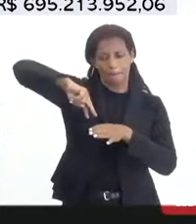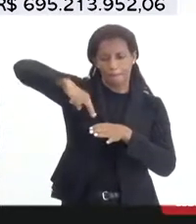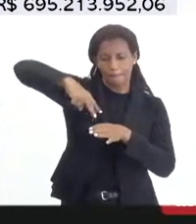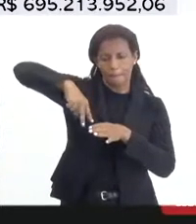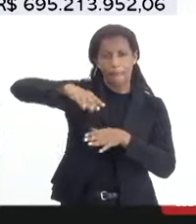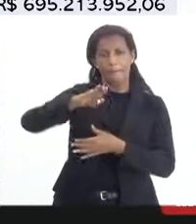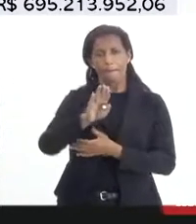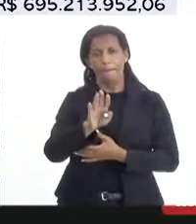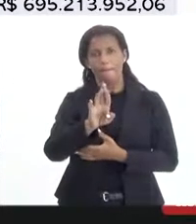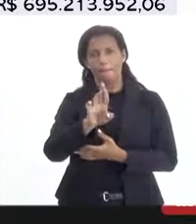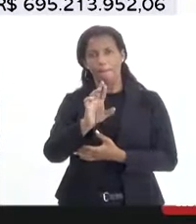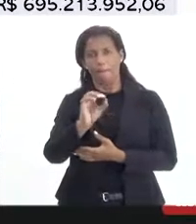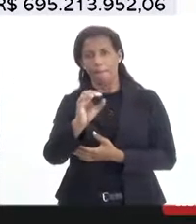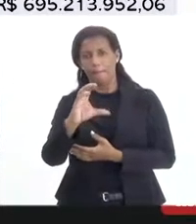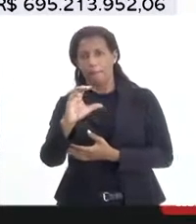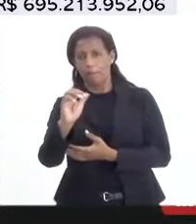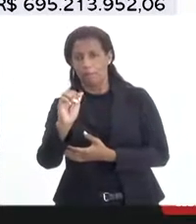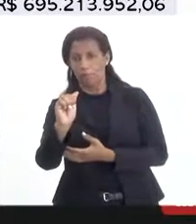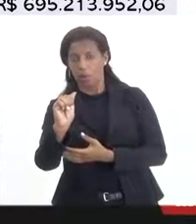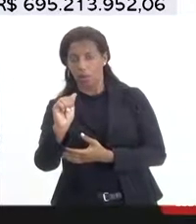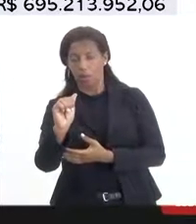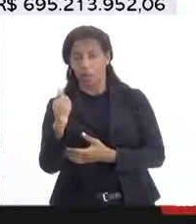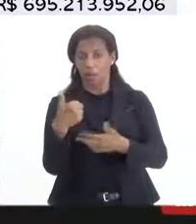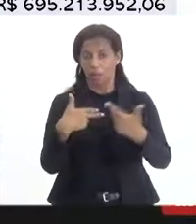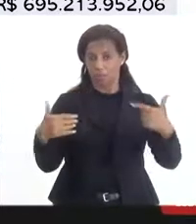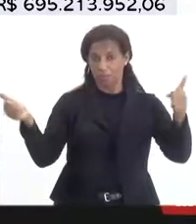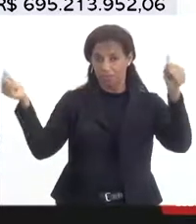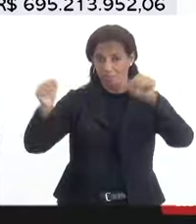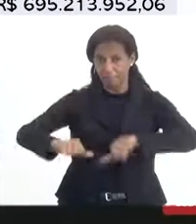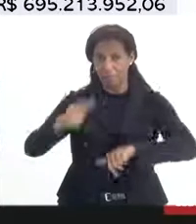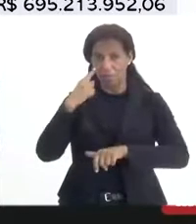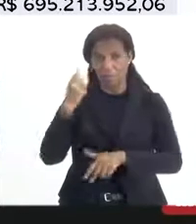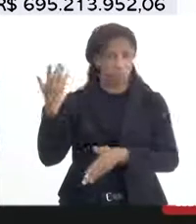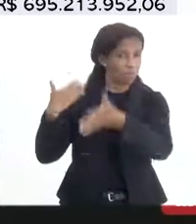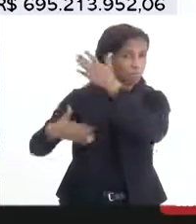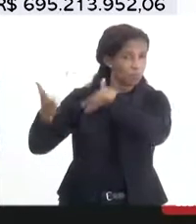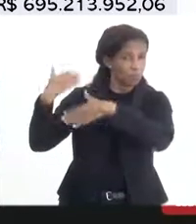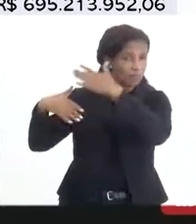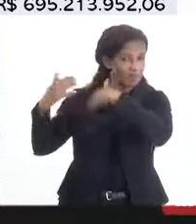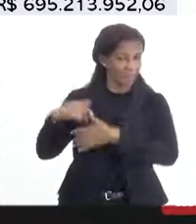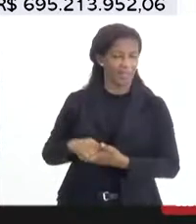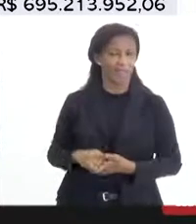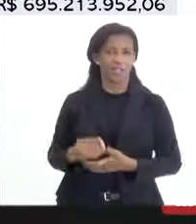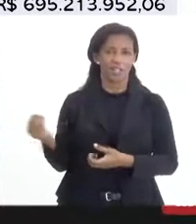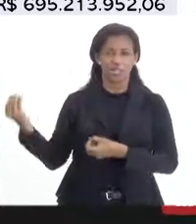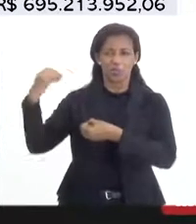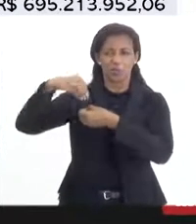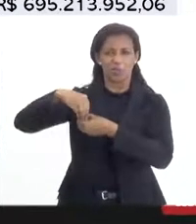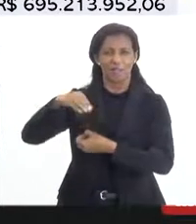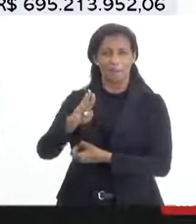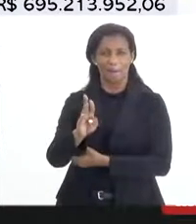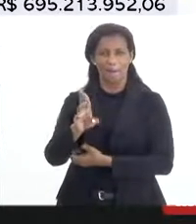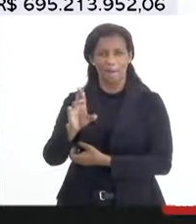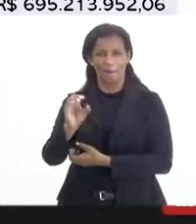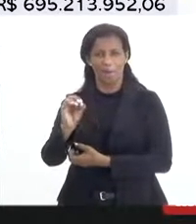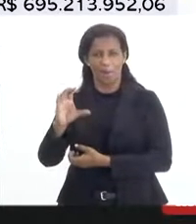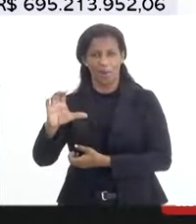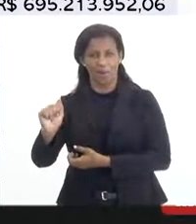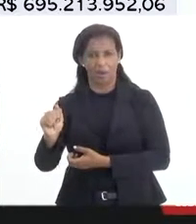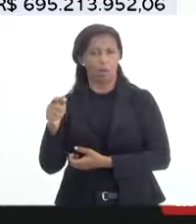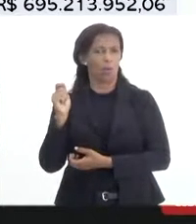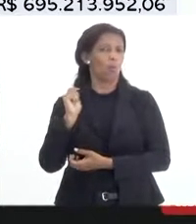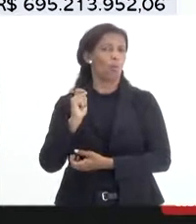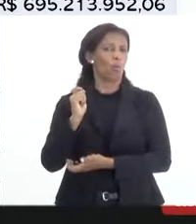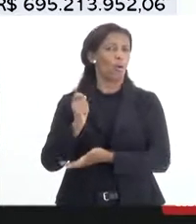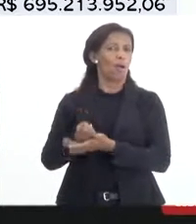agora, a coisa é muito pior, né? Porque quando você vê que no passado eles lançavam a broca como ativo, na verdade, quando eles